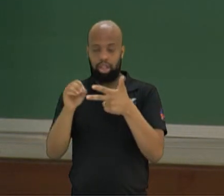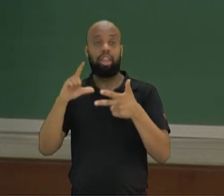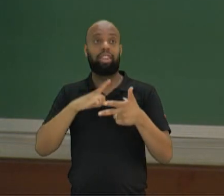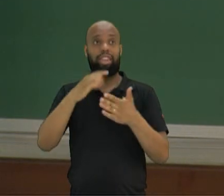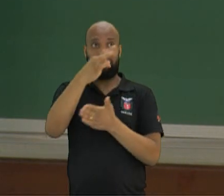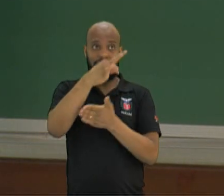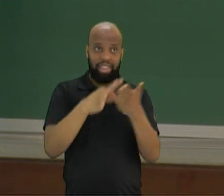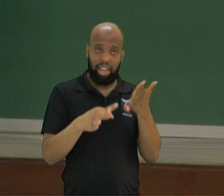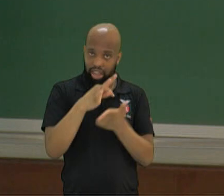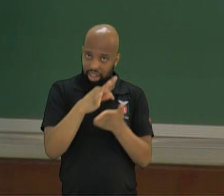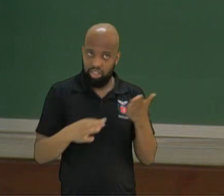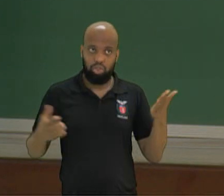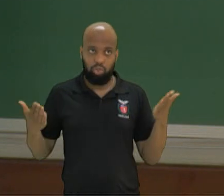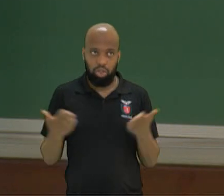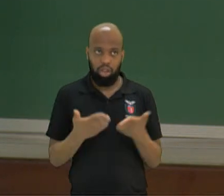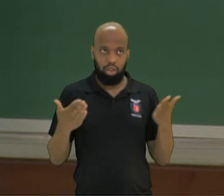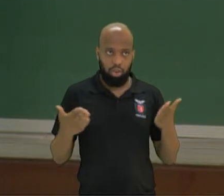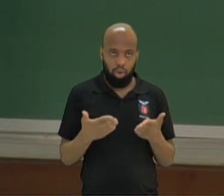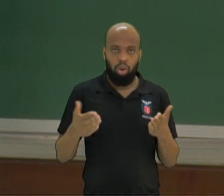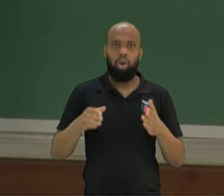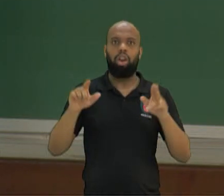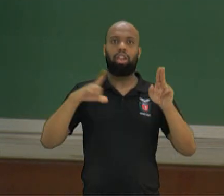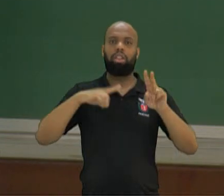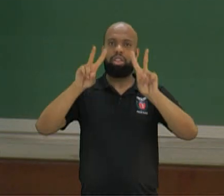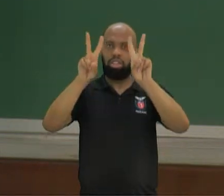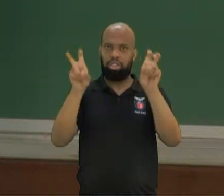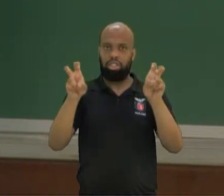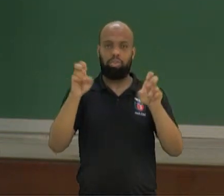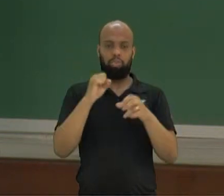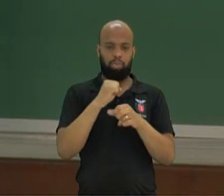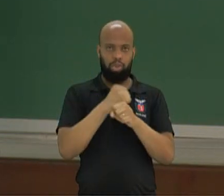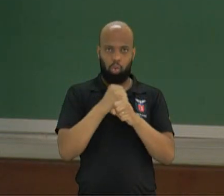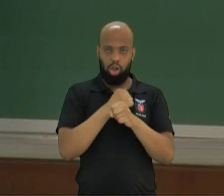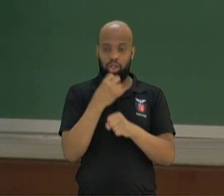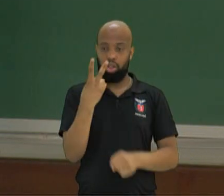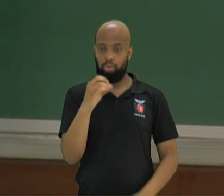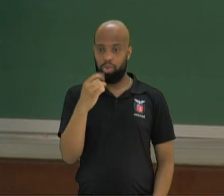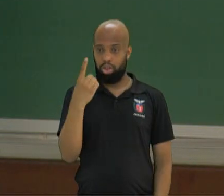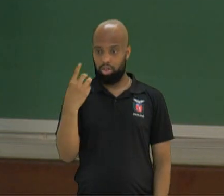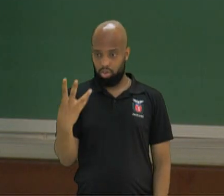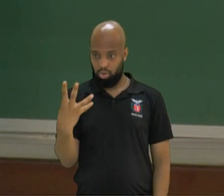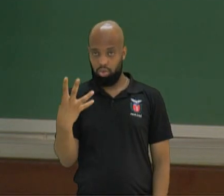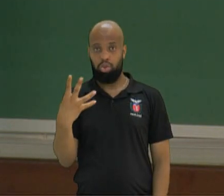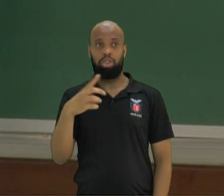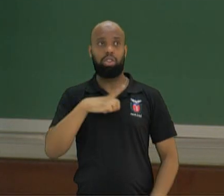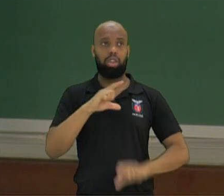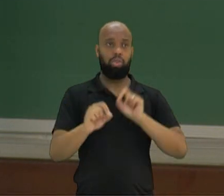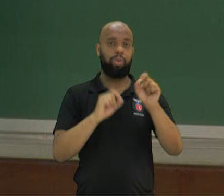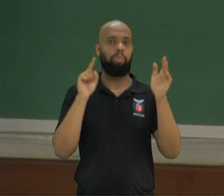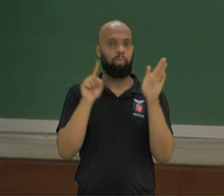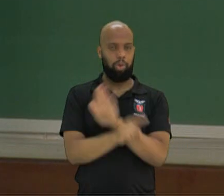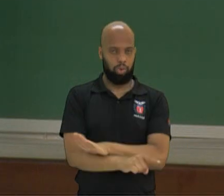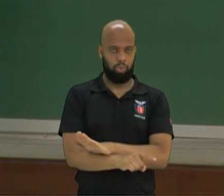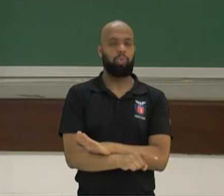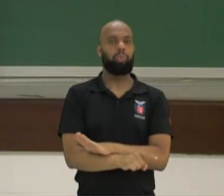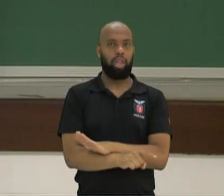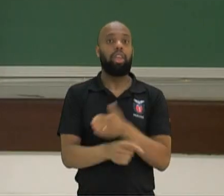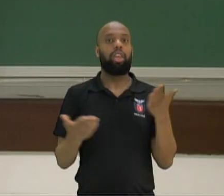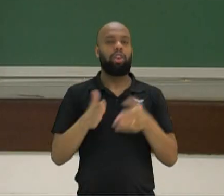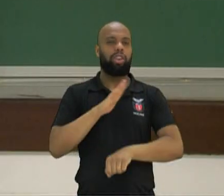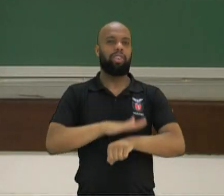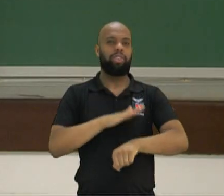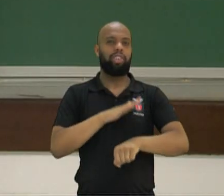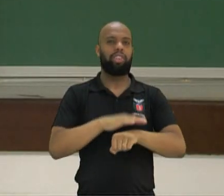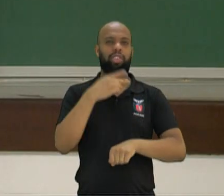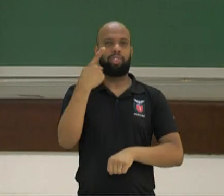texto, Slow Food é o título do Enem de 2014 e aqui está a questão. Agora é com